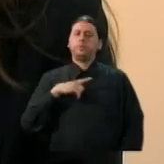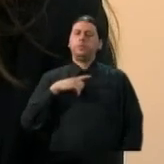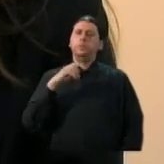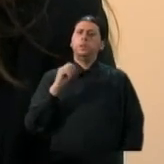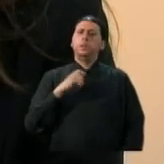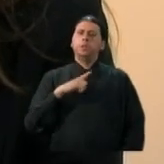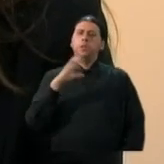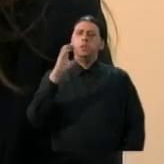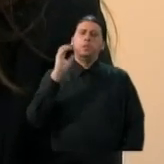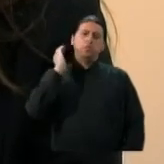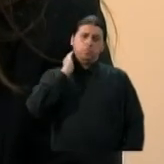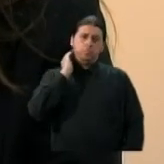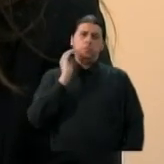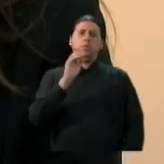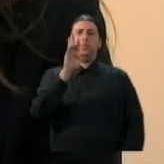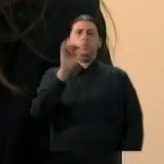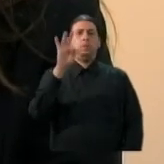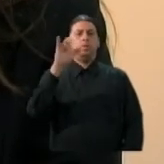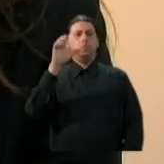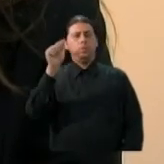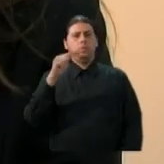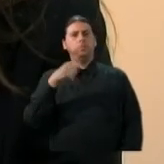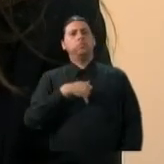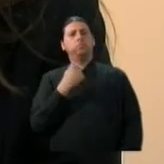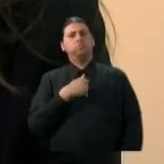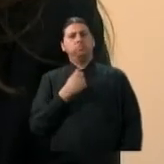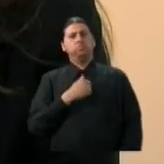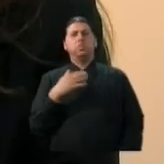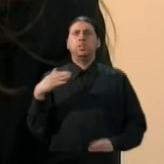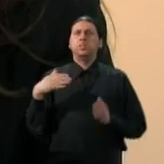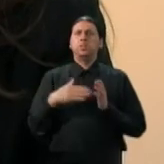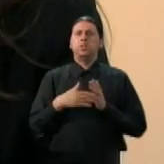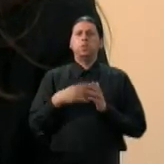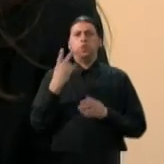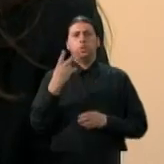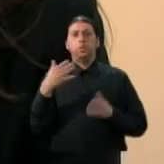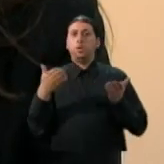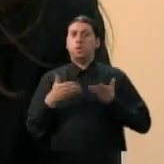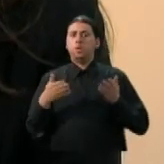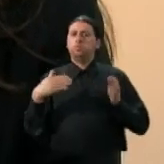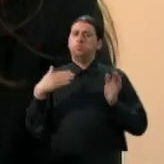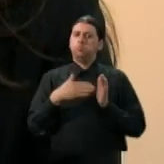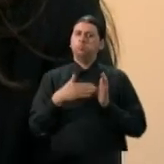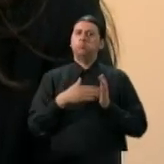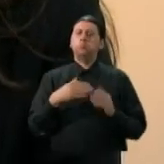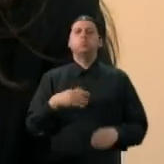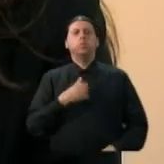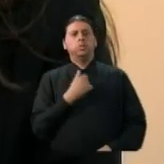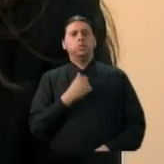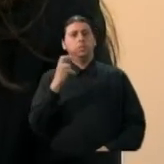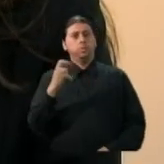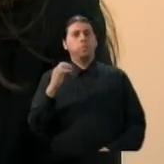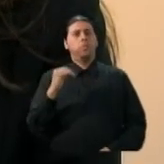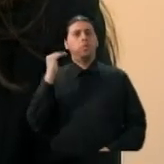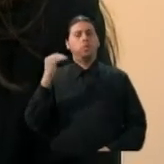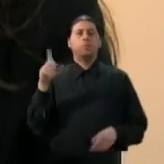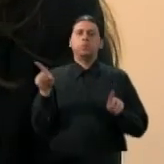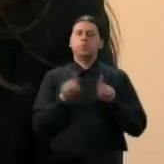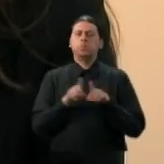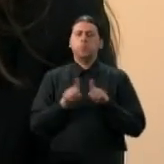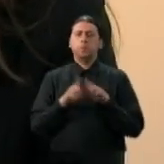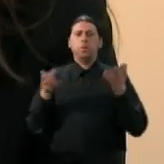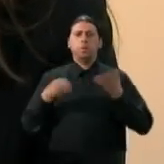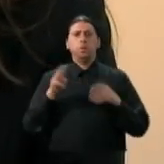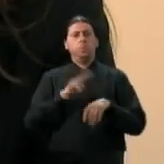varicela, que era até os, acho que era até os 2, agora até os 5 anos. Então, este é o momento, e